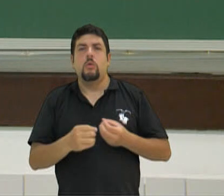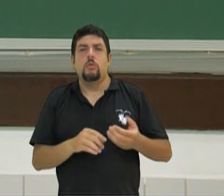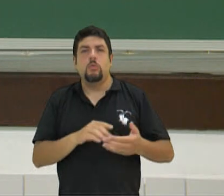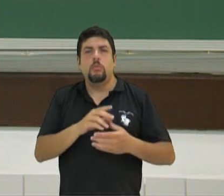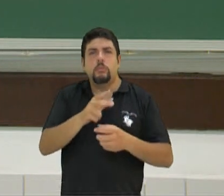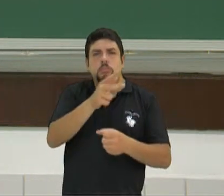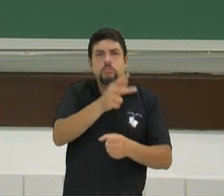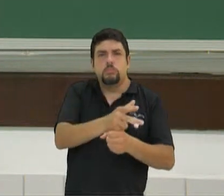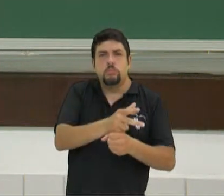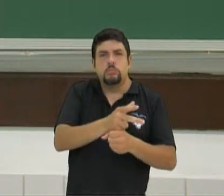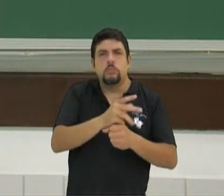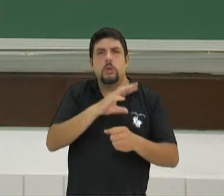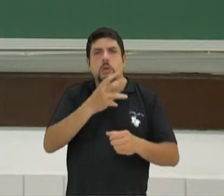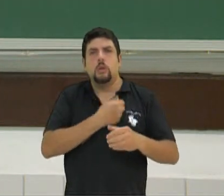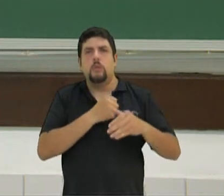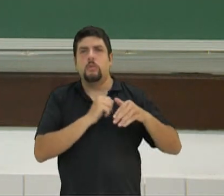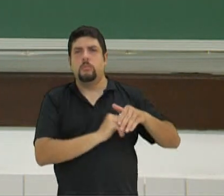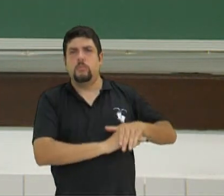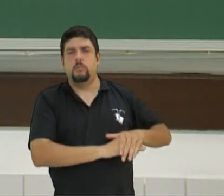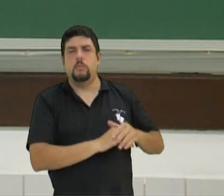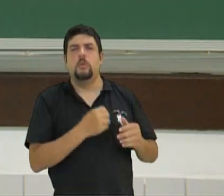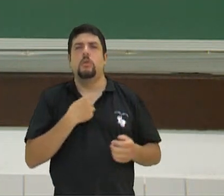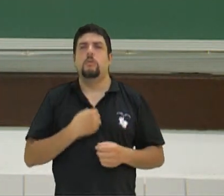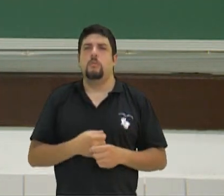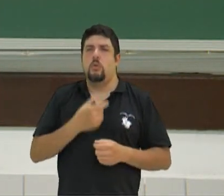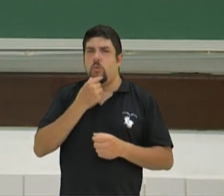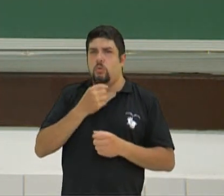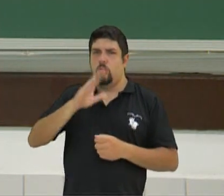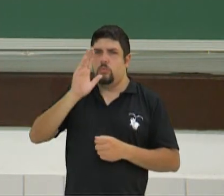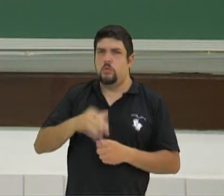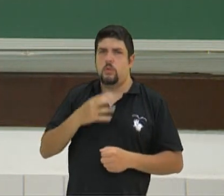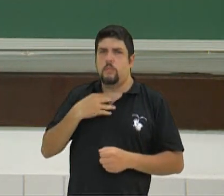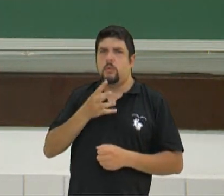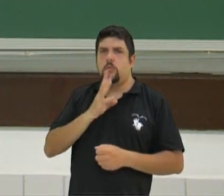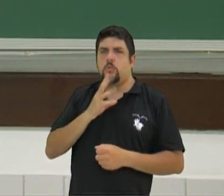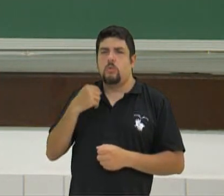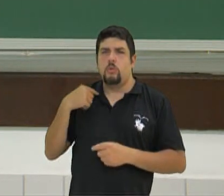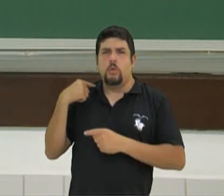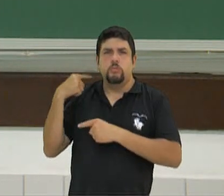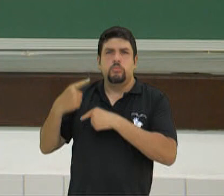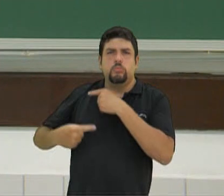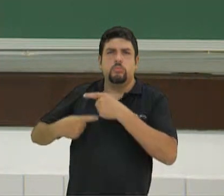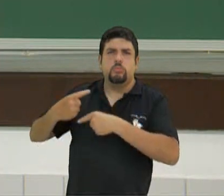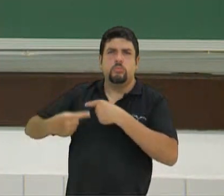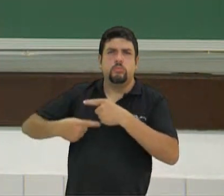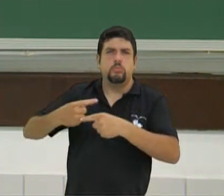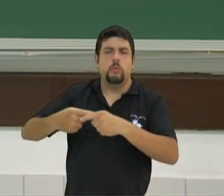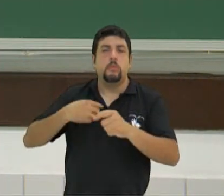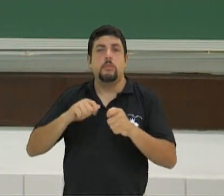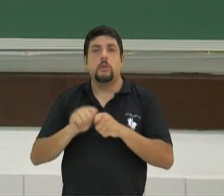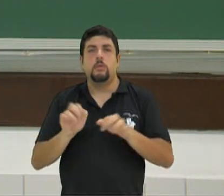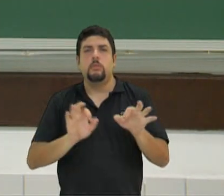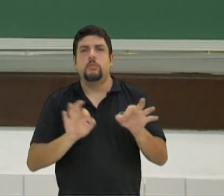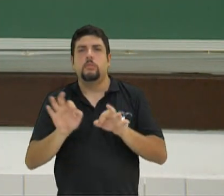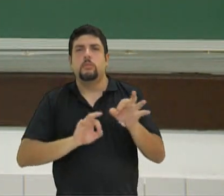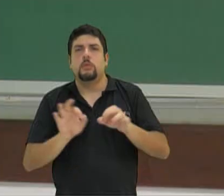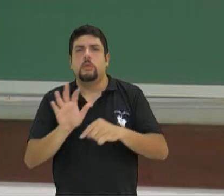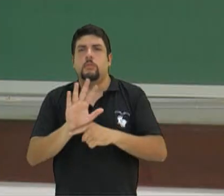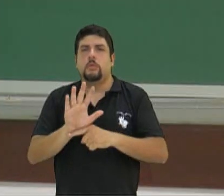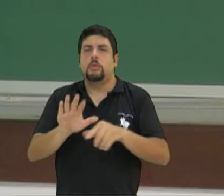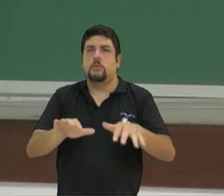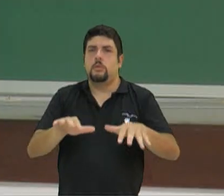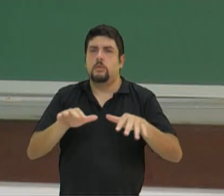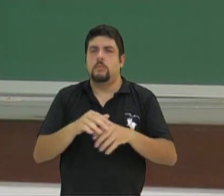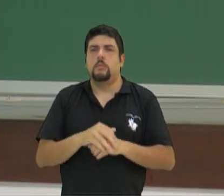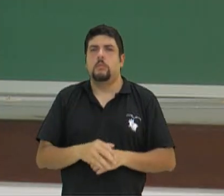cara pegou isso aqui, usou toda aquela ideia que ele tinha, já de mágica, de tudo, e começou a trabalhar em cima do cinema. Então é muito importante a gente falar do